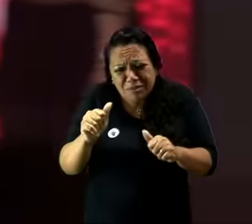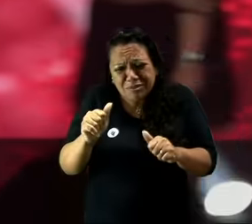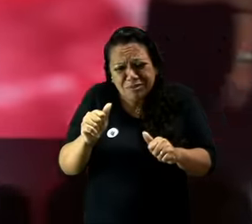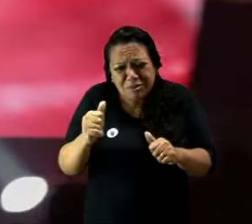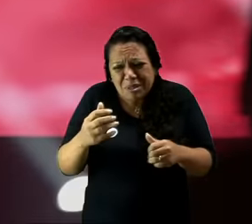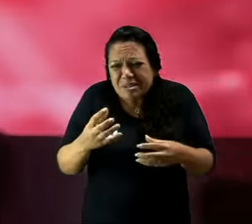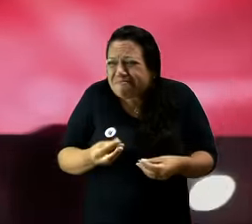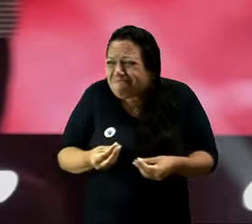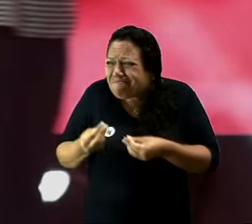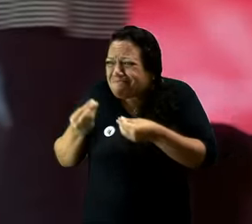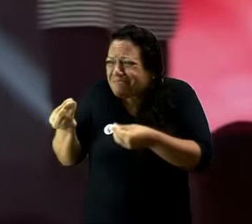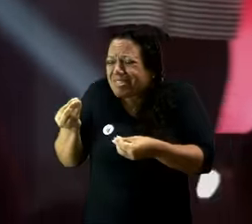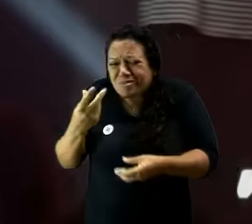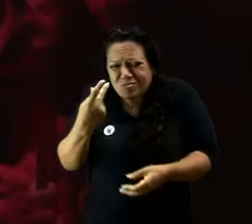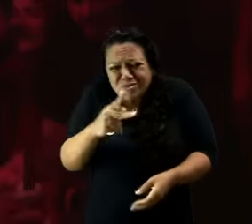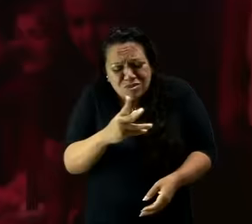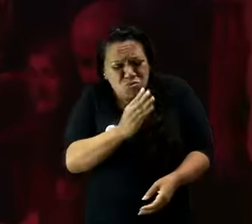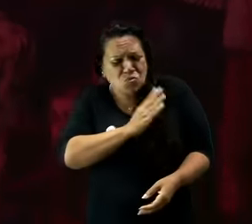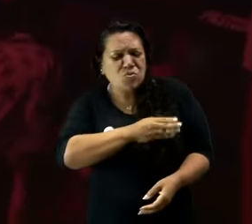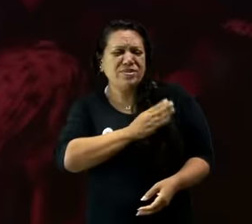coração.